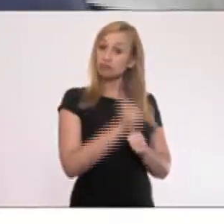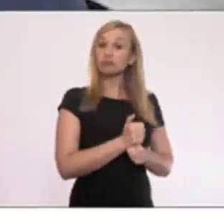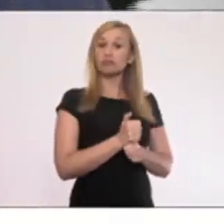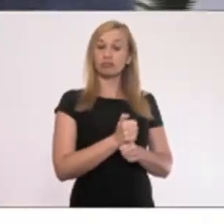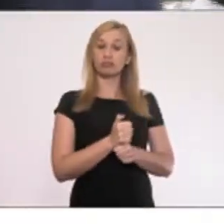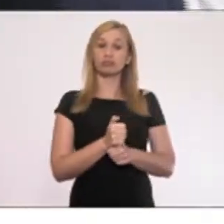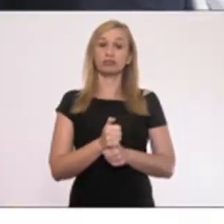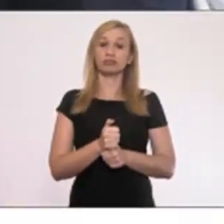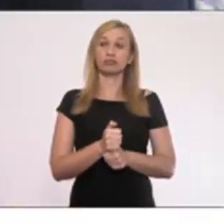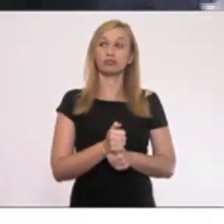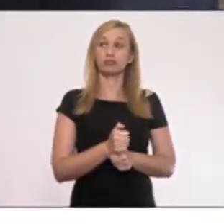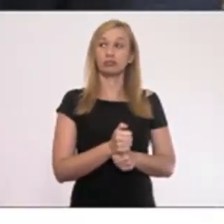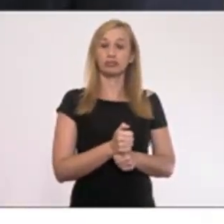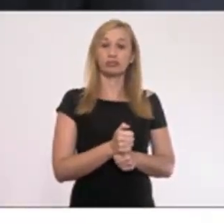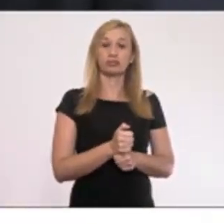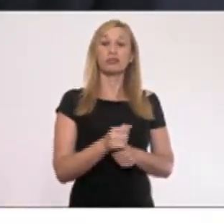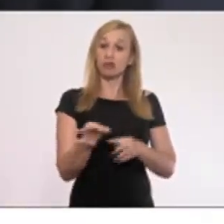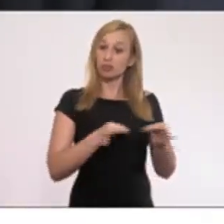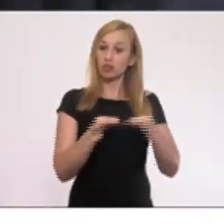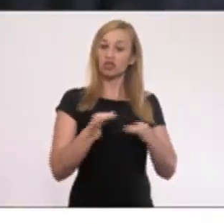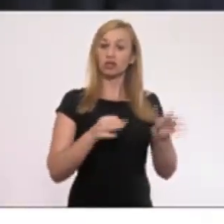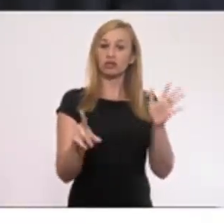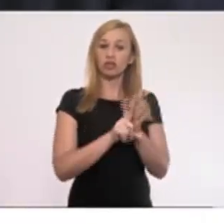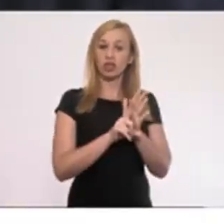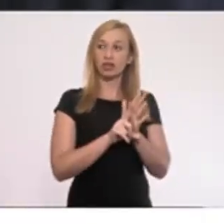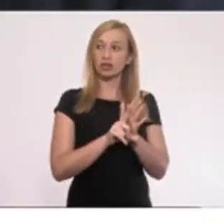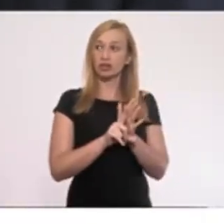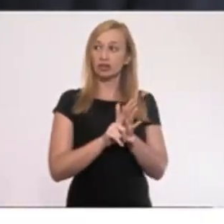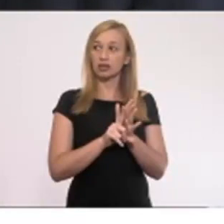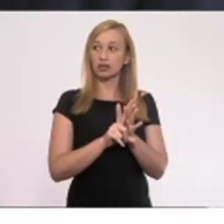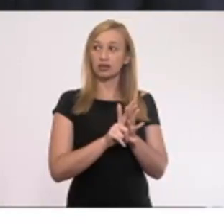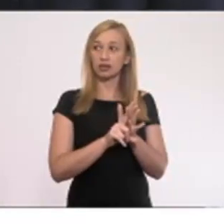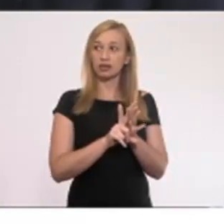Substitutivo ao projeto de lei